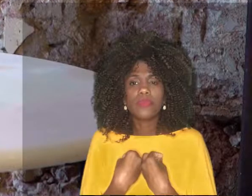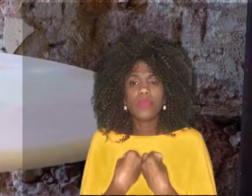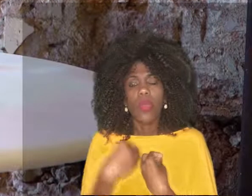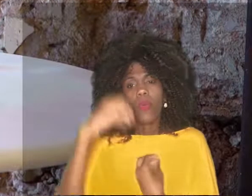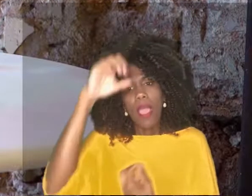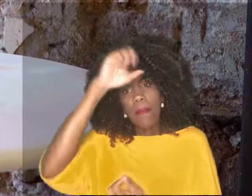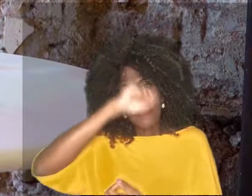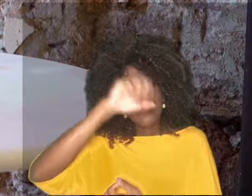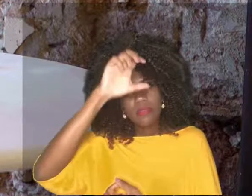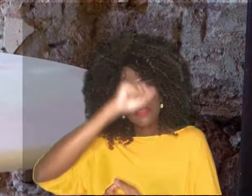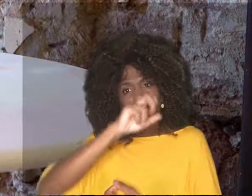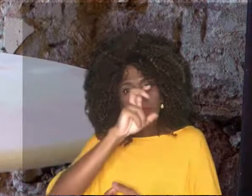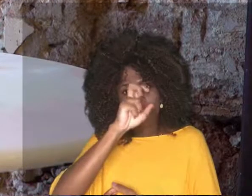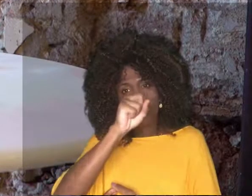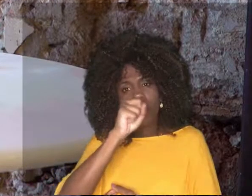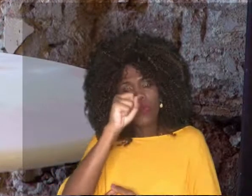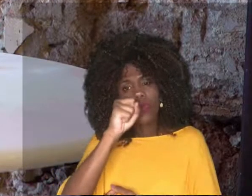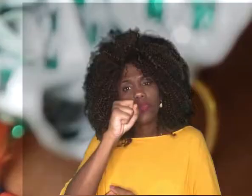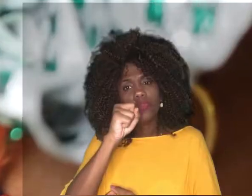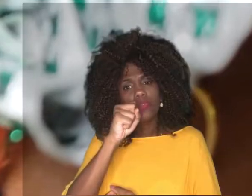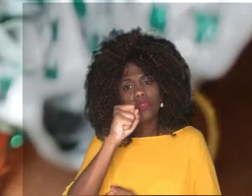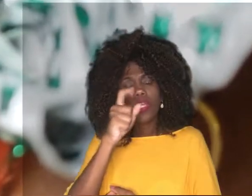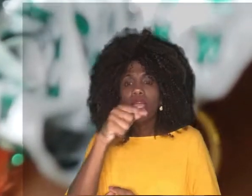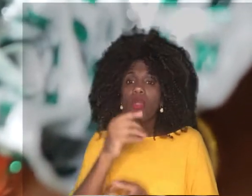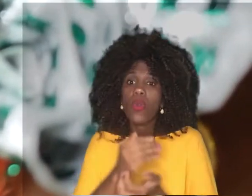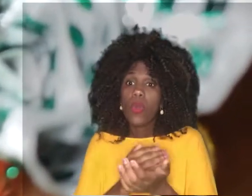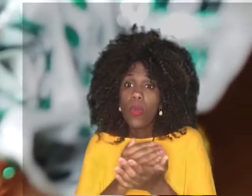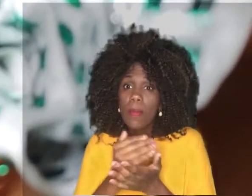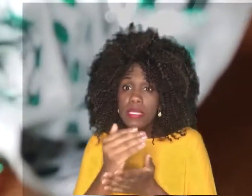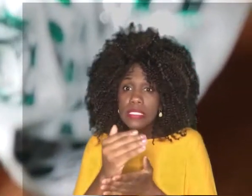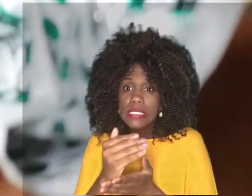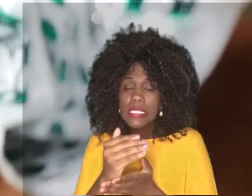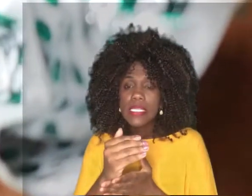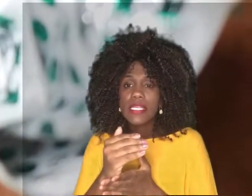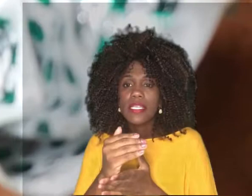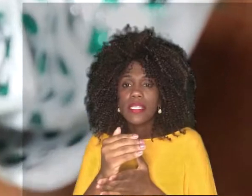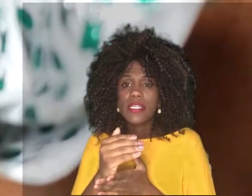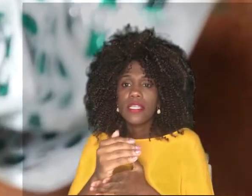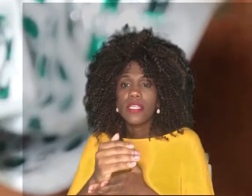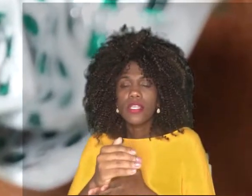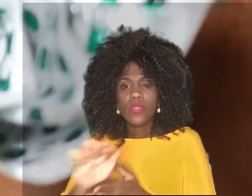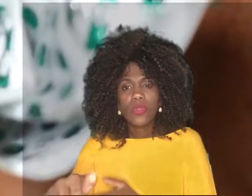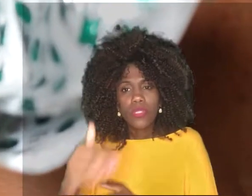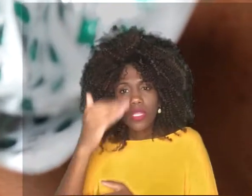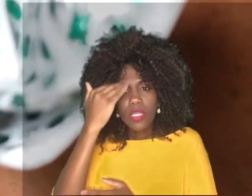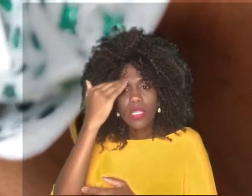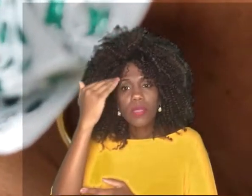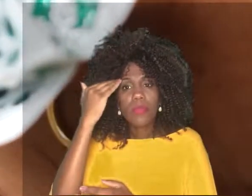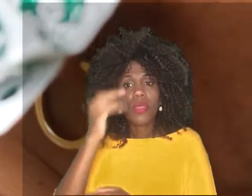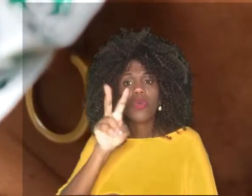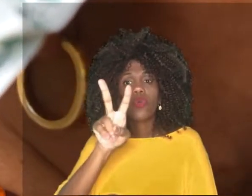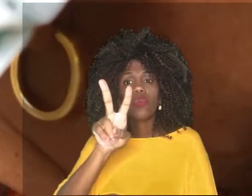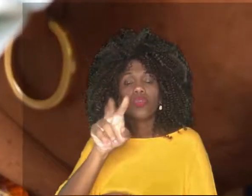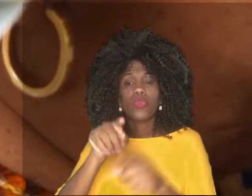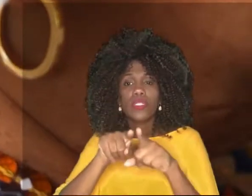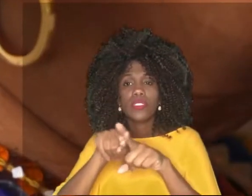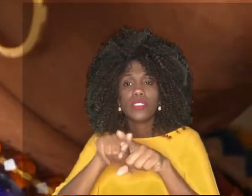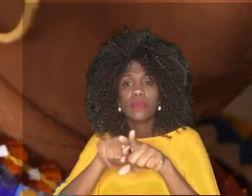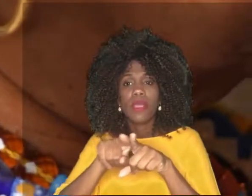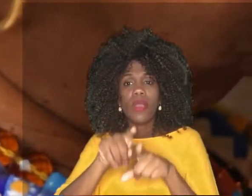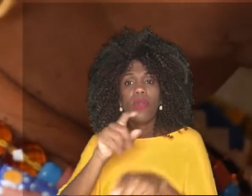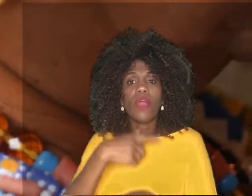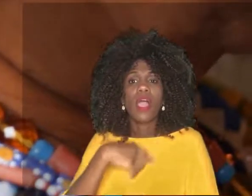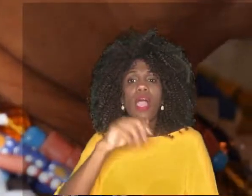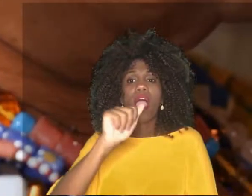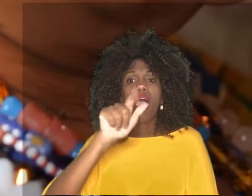grande aprendizado. Eu fui iniciada junto com os meus 2 irmãos, Álvaro e Zeno. Zeno